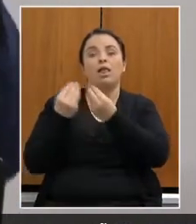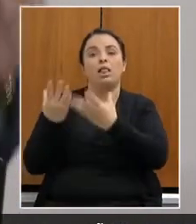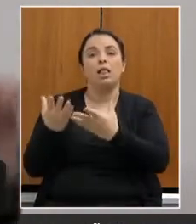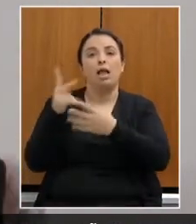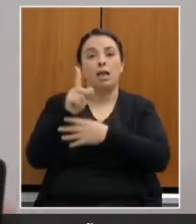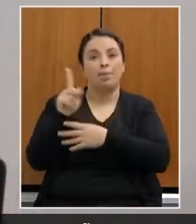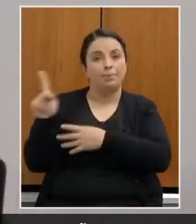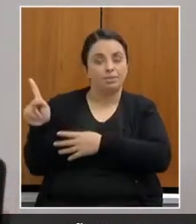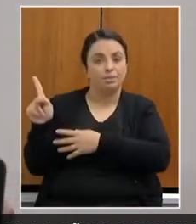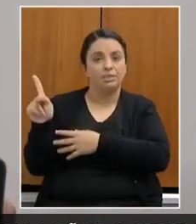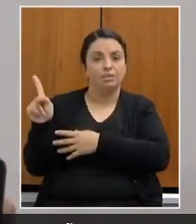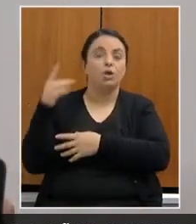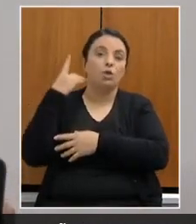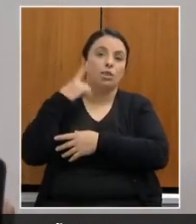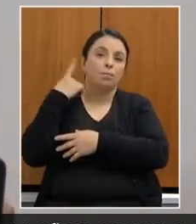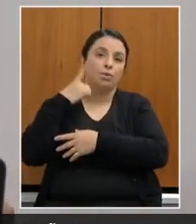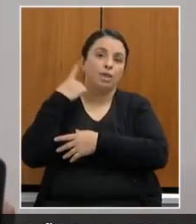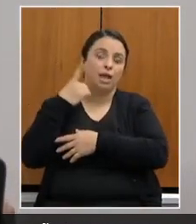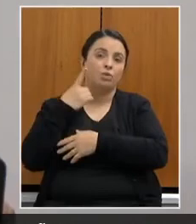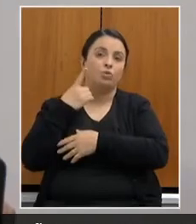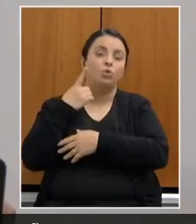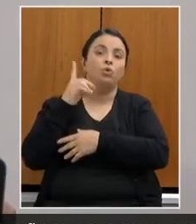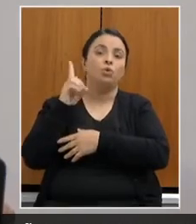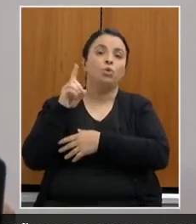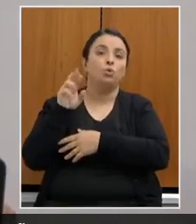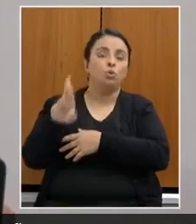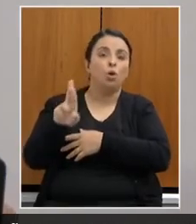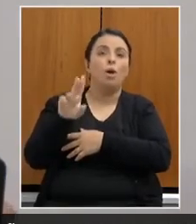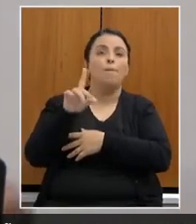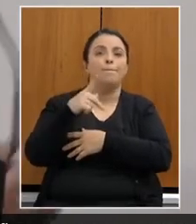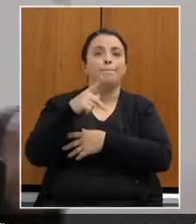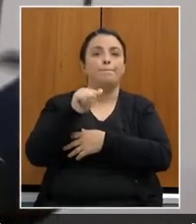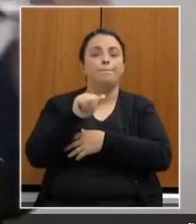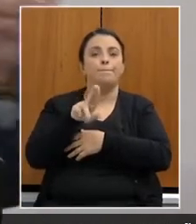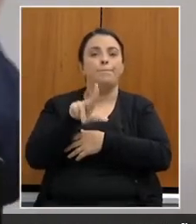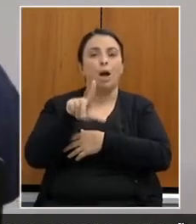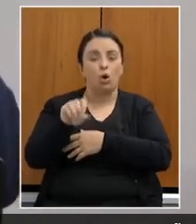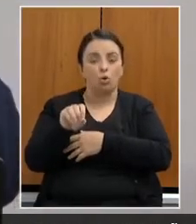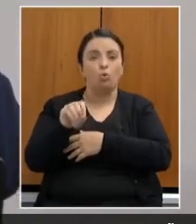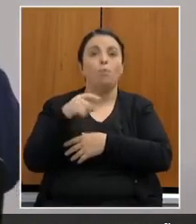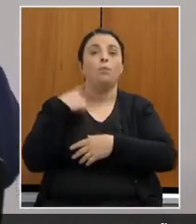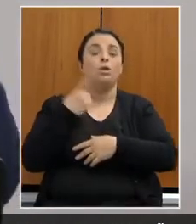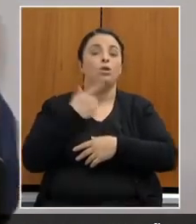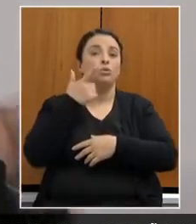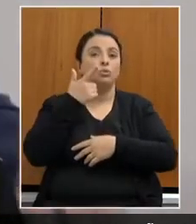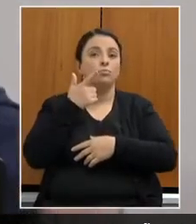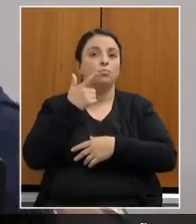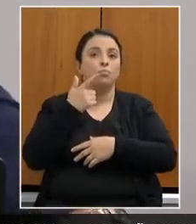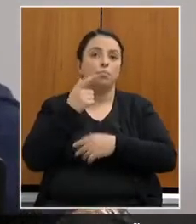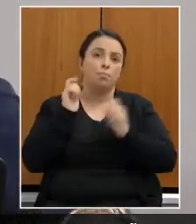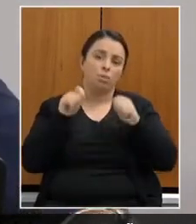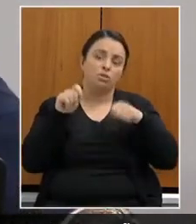ao deputado doutor doutor Paulo para que possamos fazer a votação